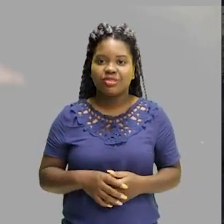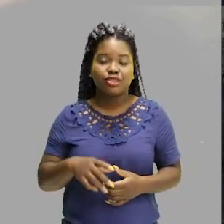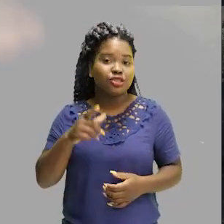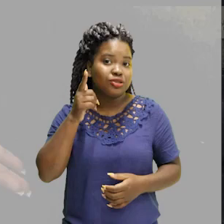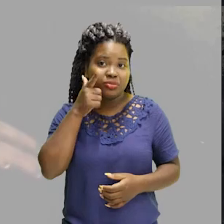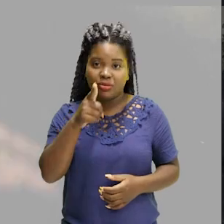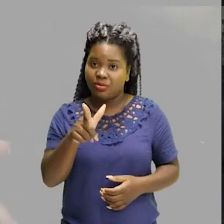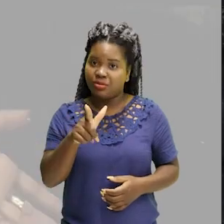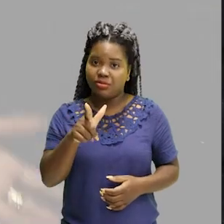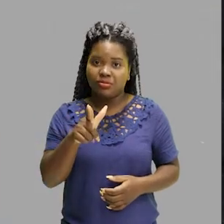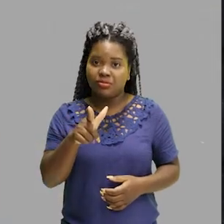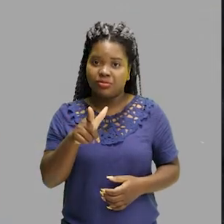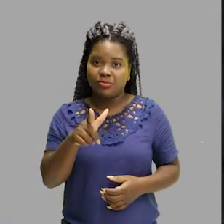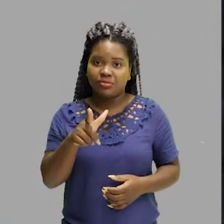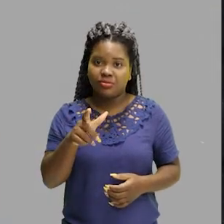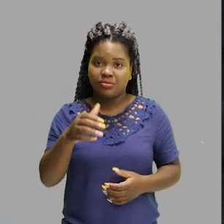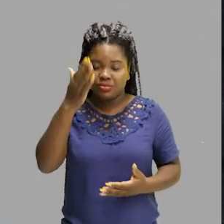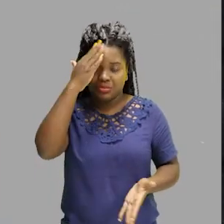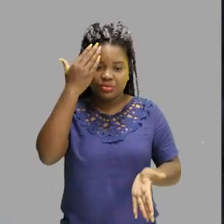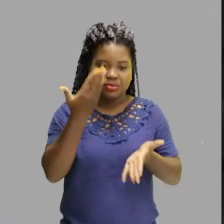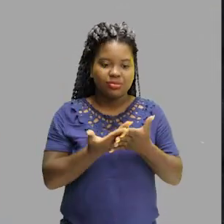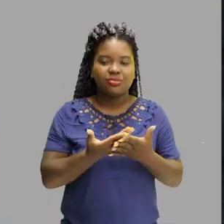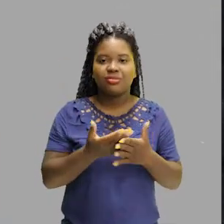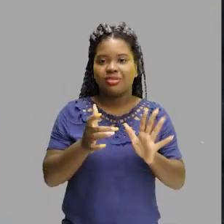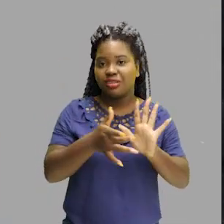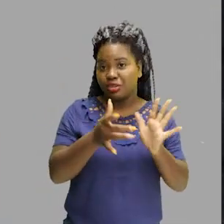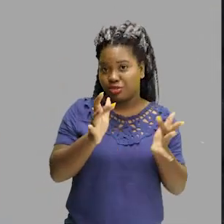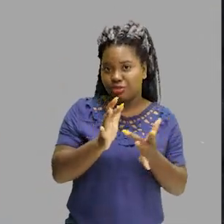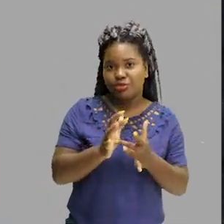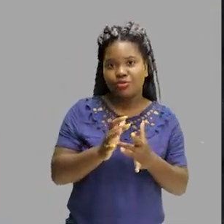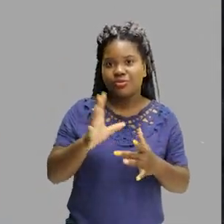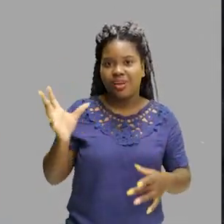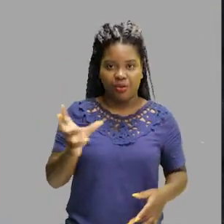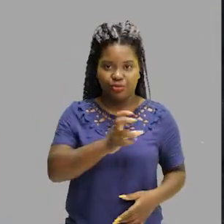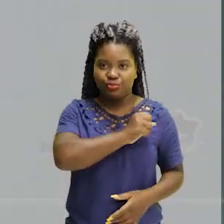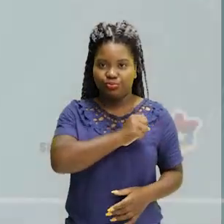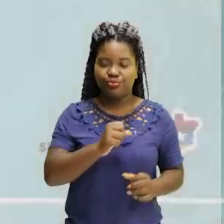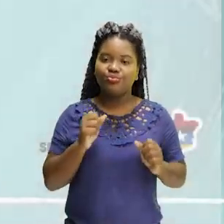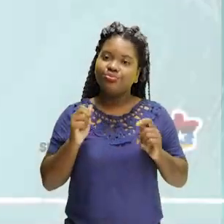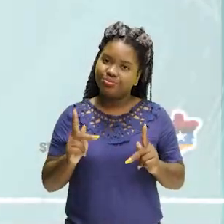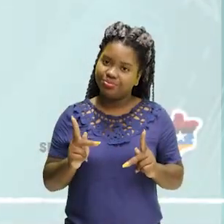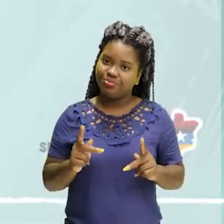nessa peça dessa forma, tá, gente? Com essa proposta.